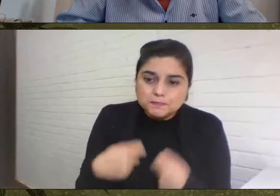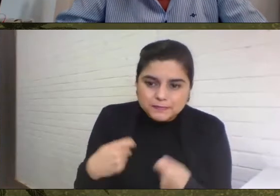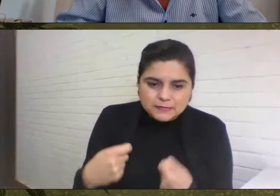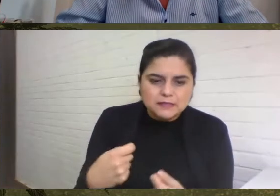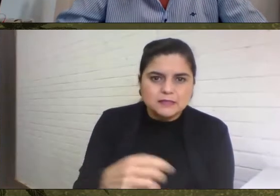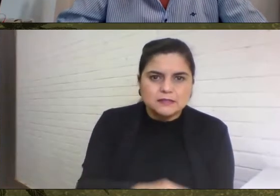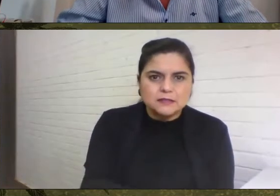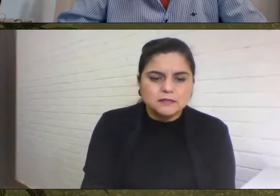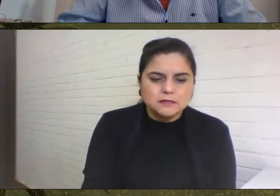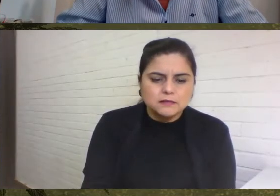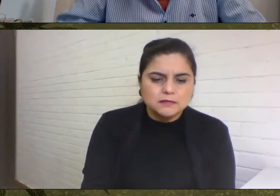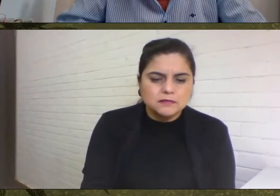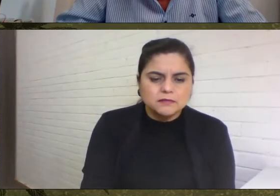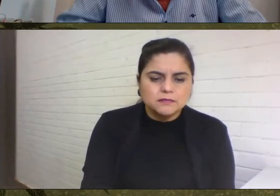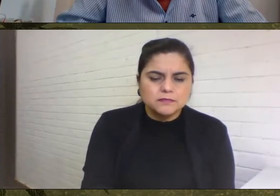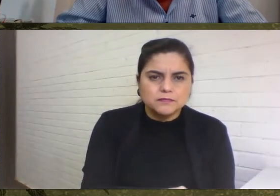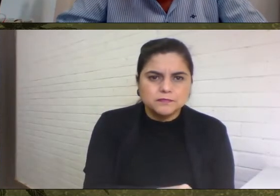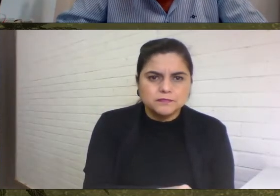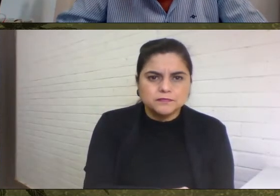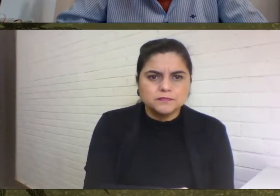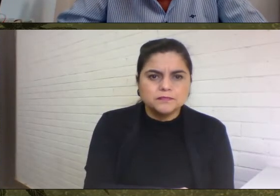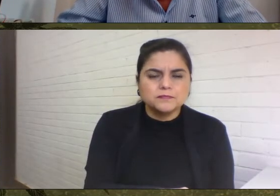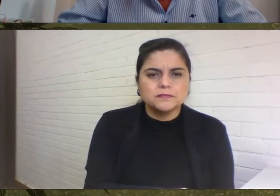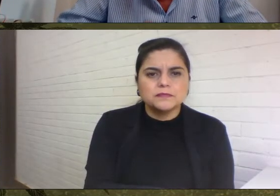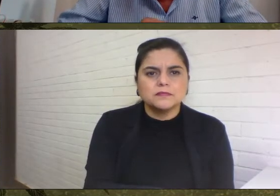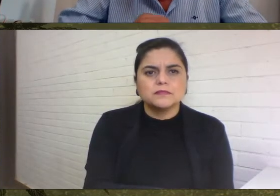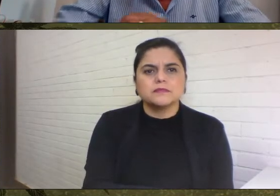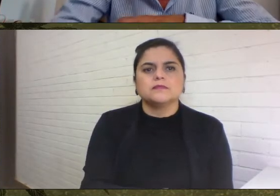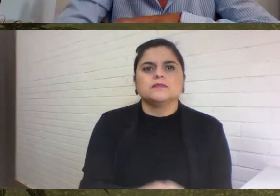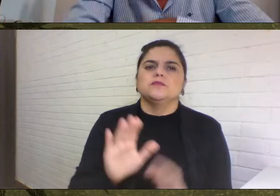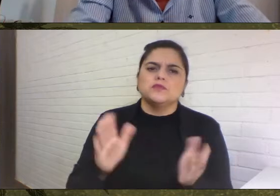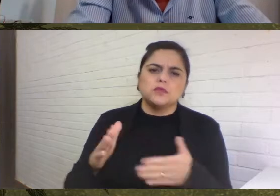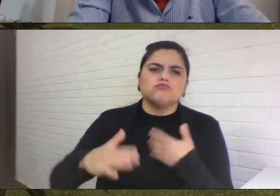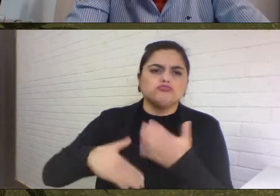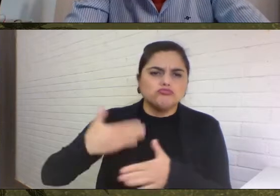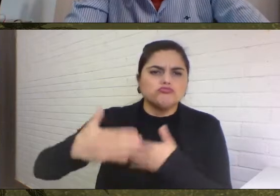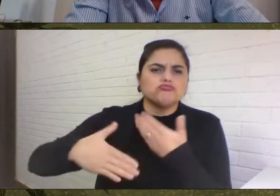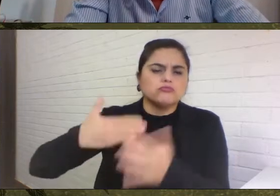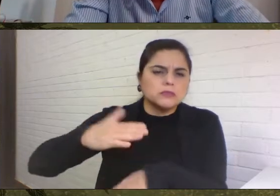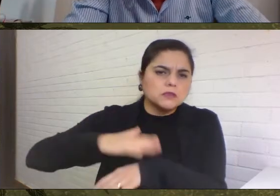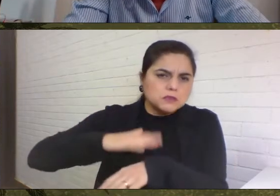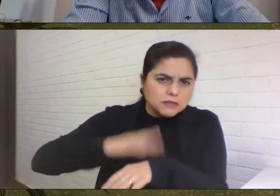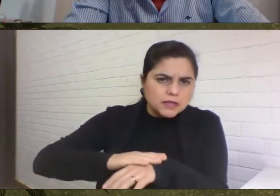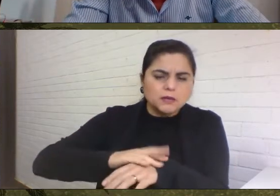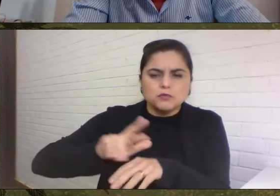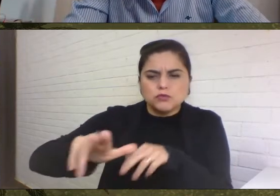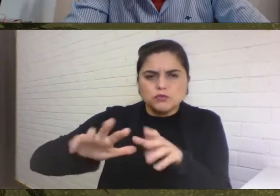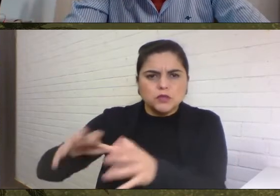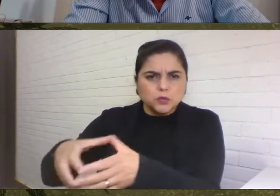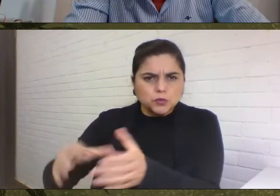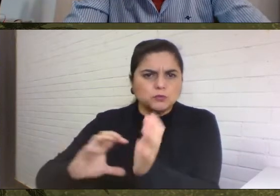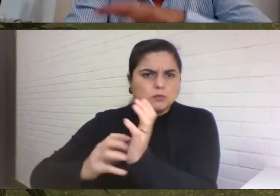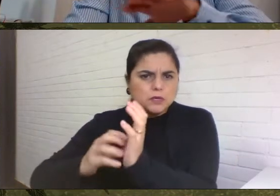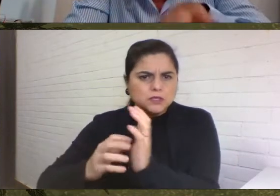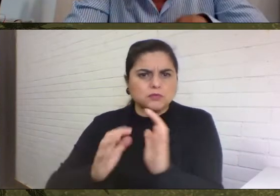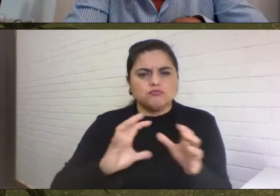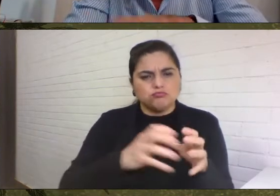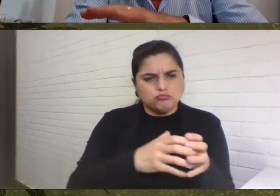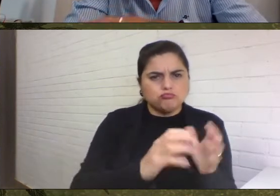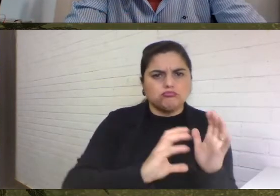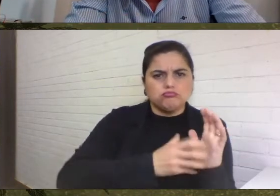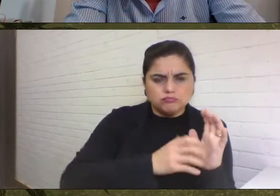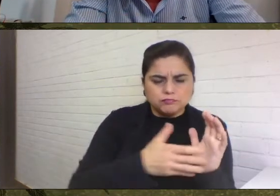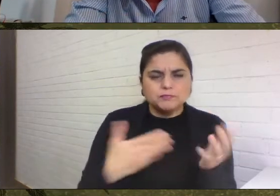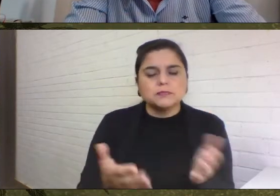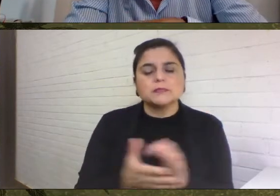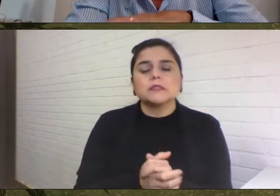Passou algum tempo, mas os diversos partidos políticos que tomaram esse tipo de iniciativas acabaram por